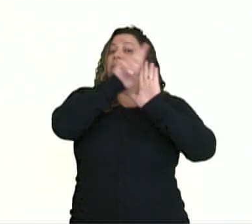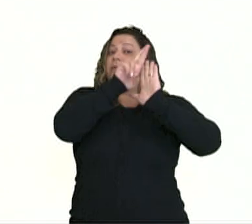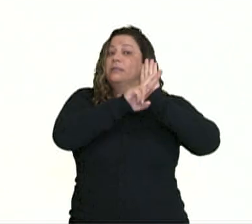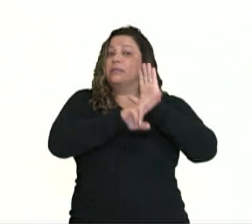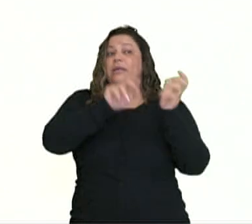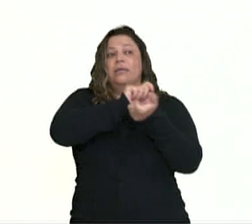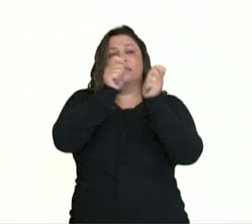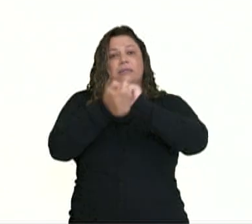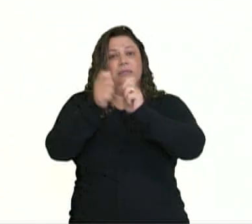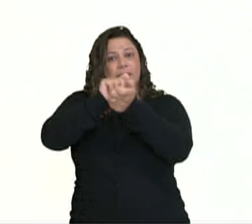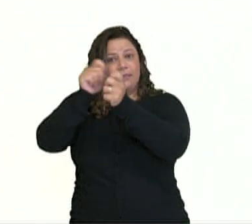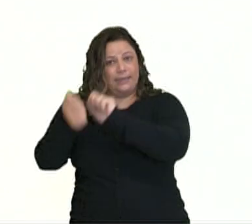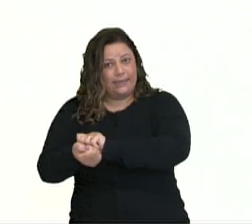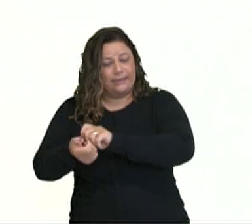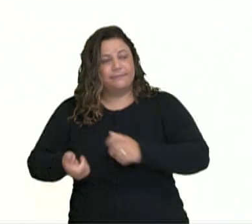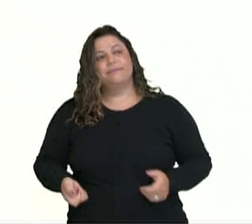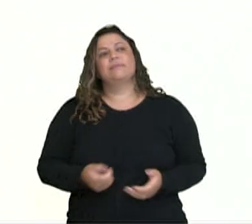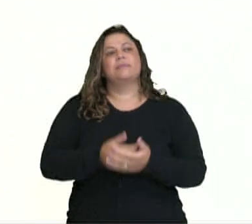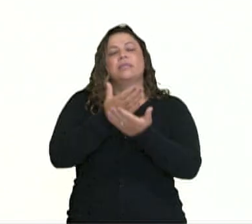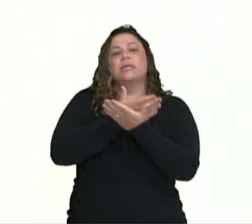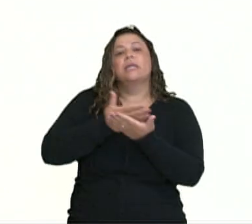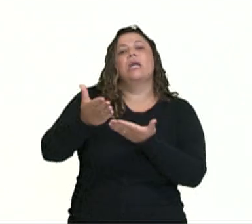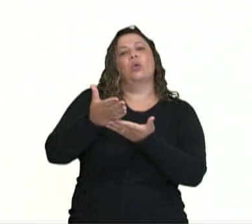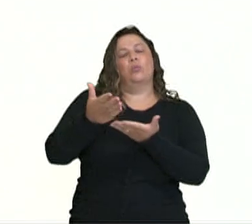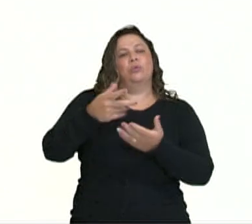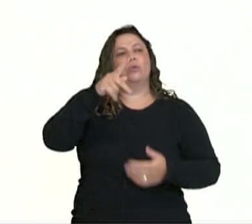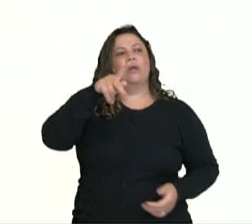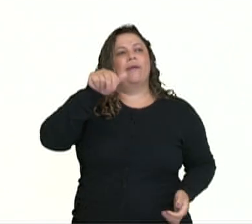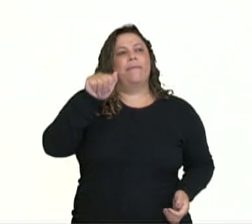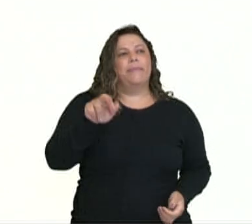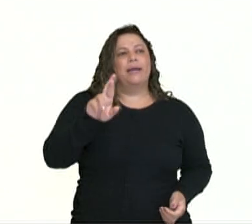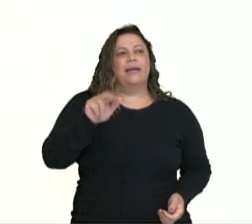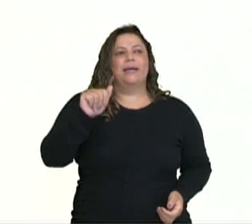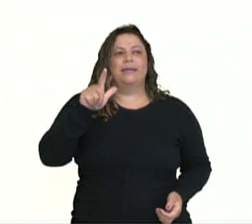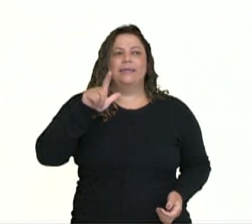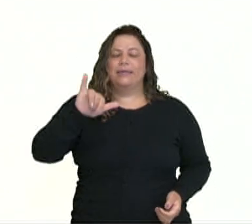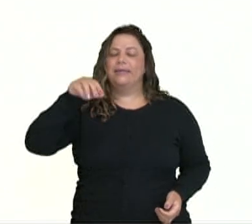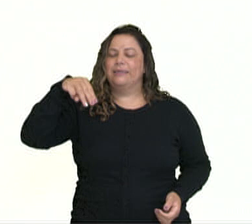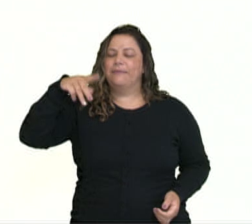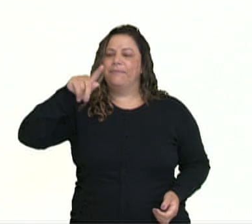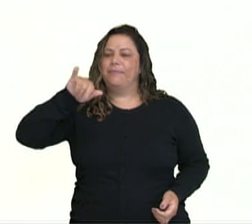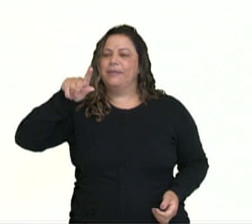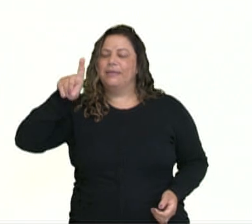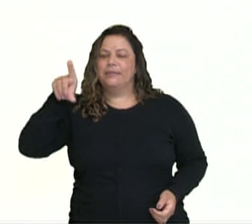7, ele começou nas Paralimpíadas desde a edição de